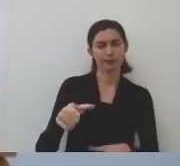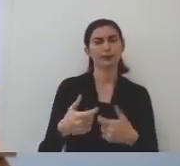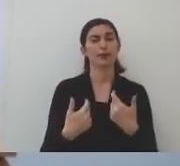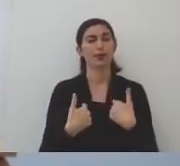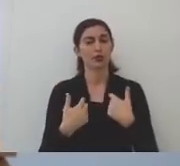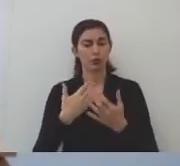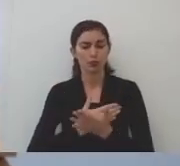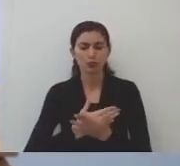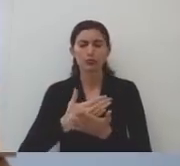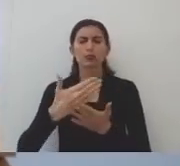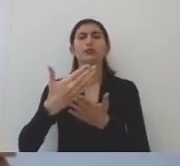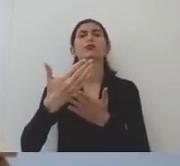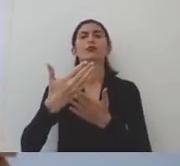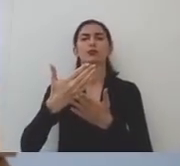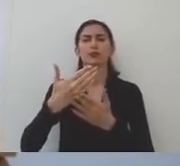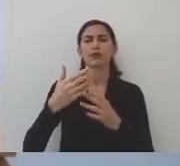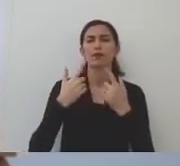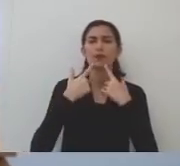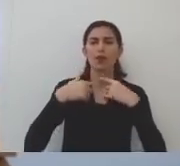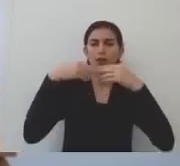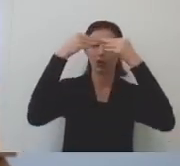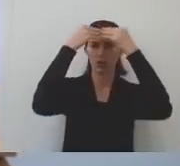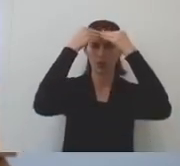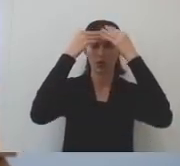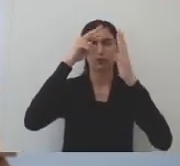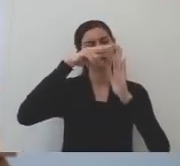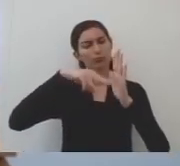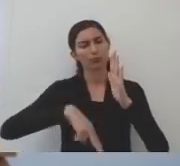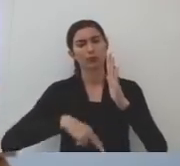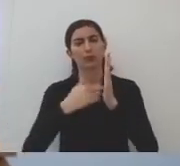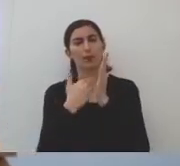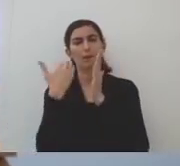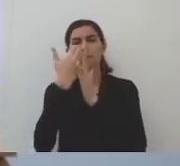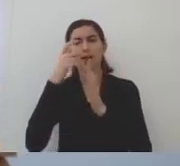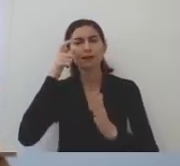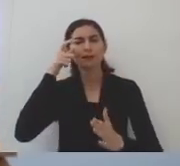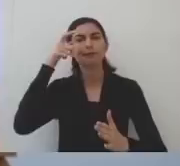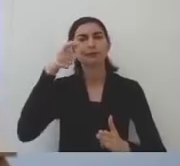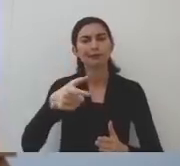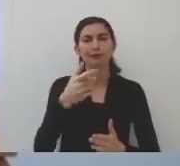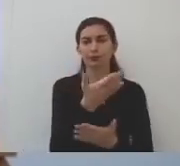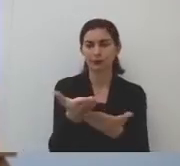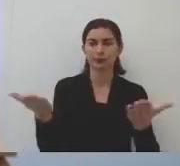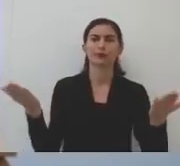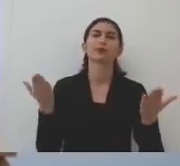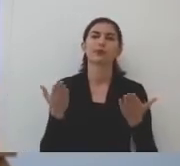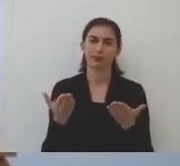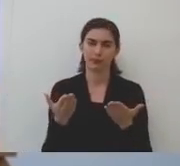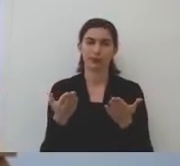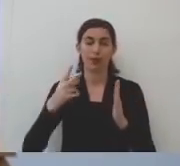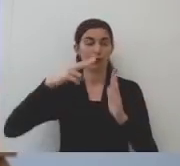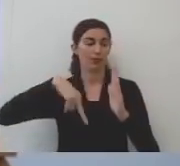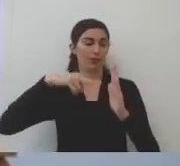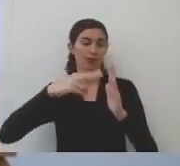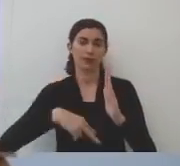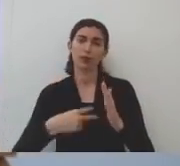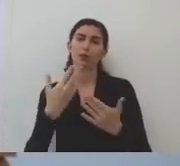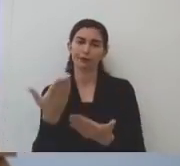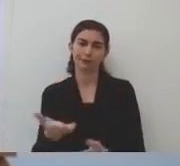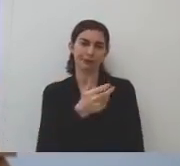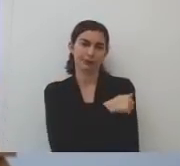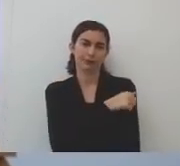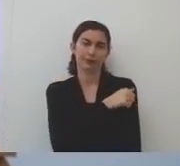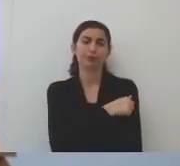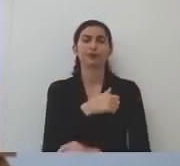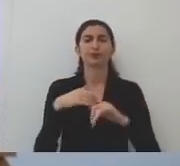a gente começa a trabalhar uma linguagem e uma leitura mais atrativa para o outro lado, no caso, para o leitor, o nosso estudante, não é